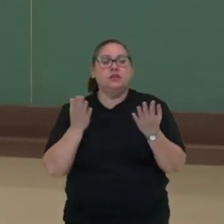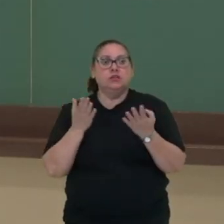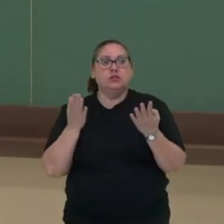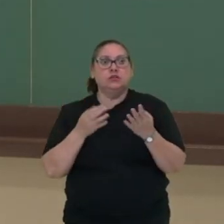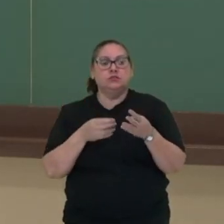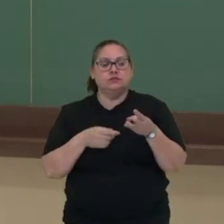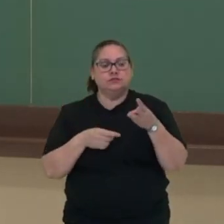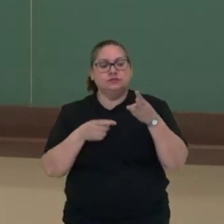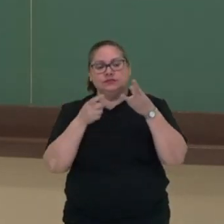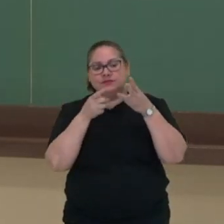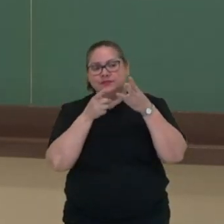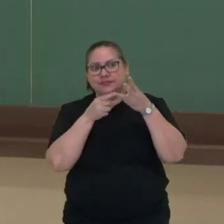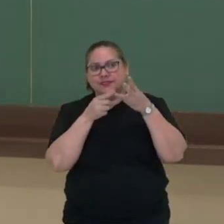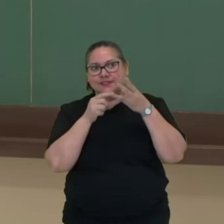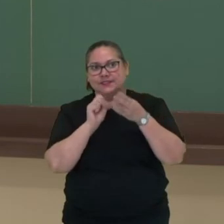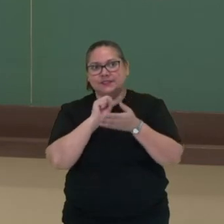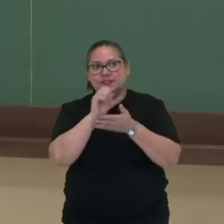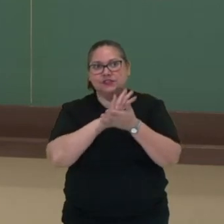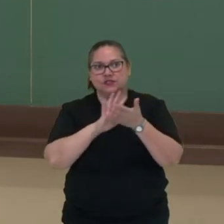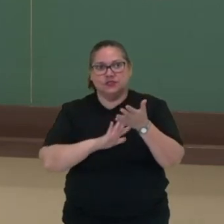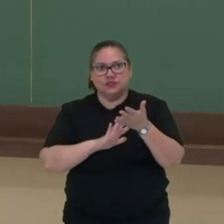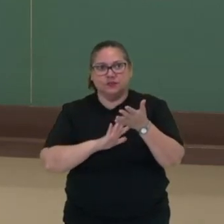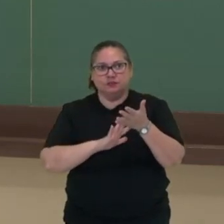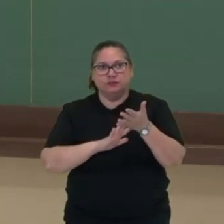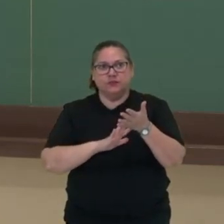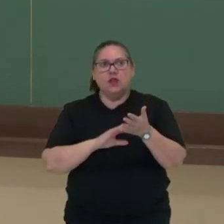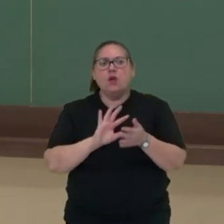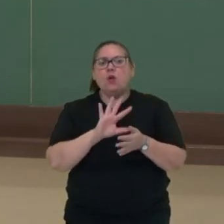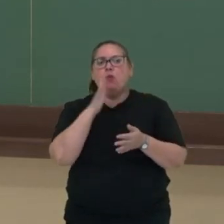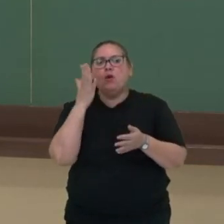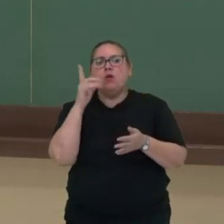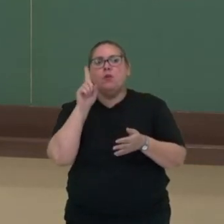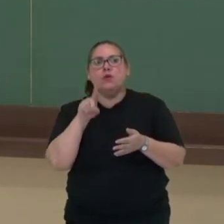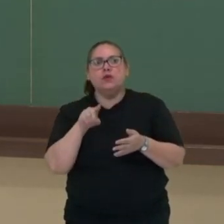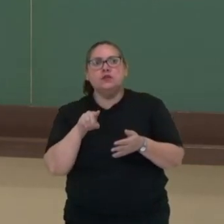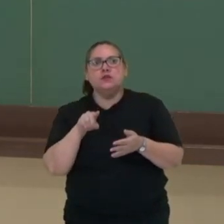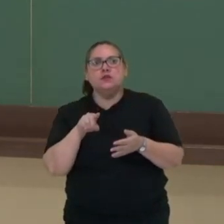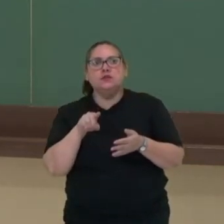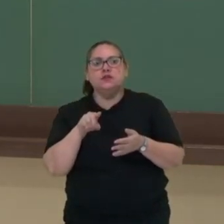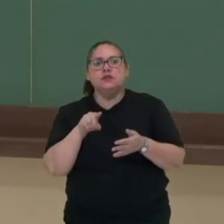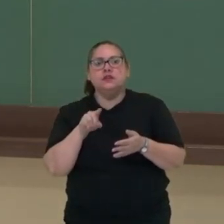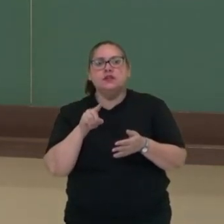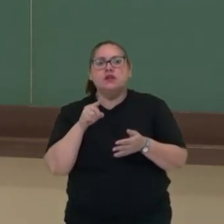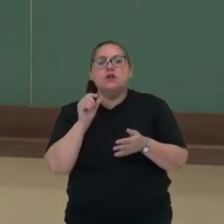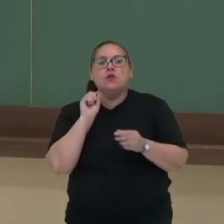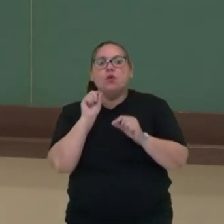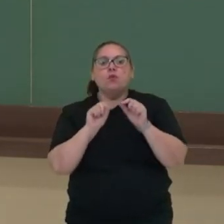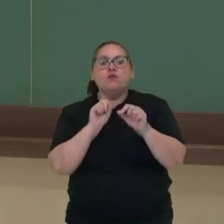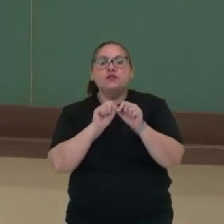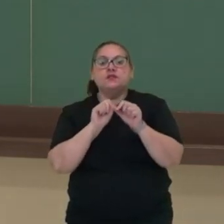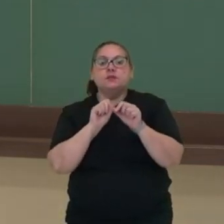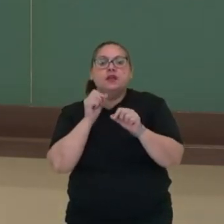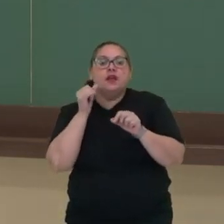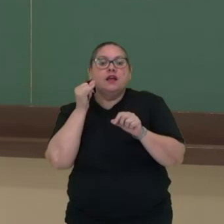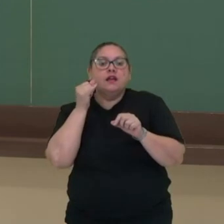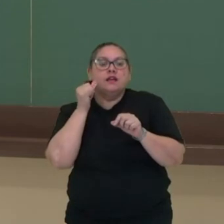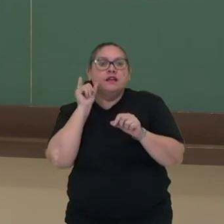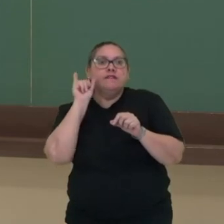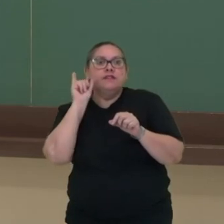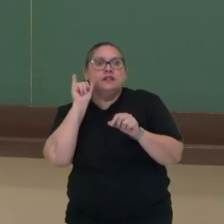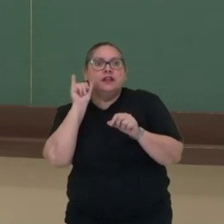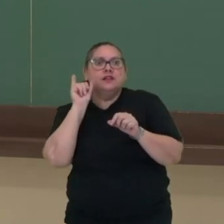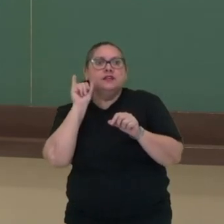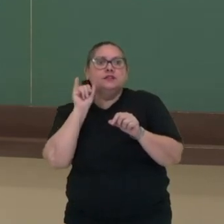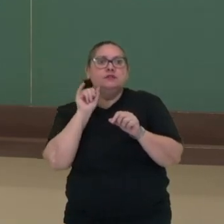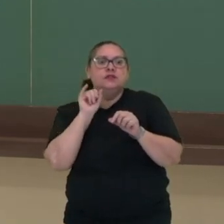à nossa terceira atividade. Quais são as precauções que devem ser tomadas